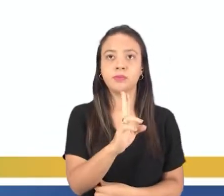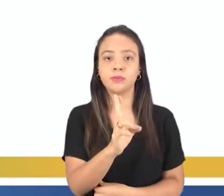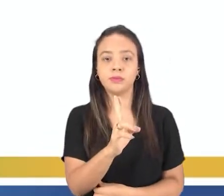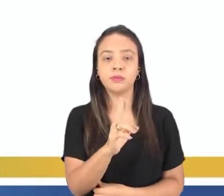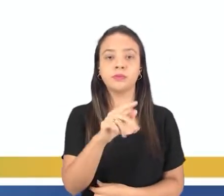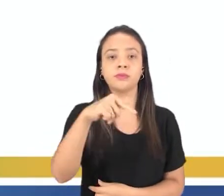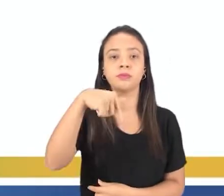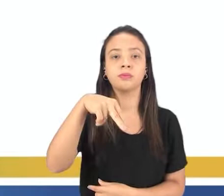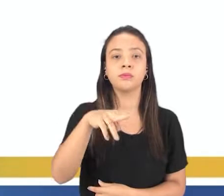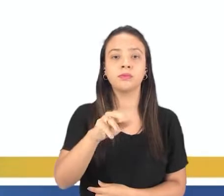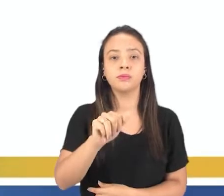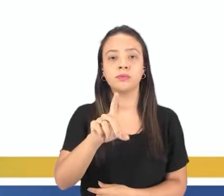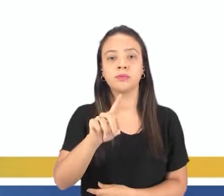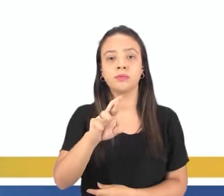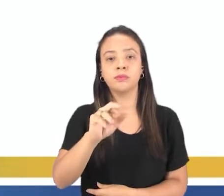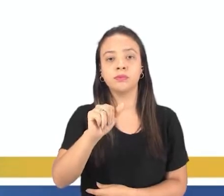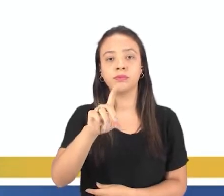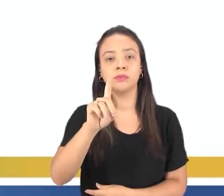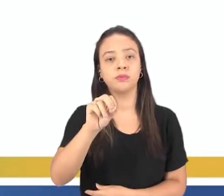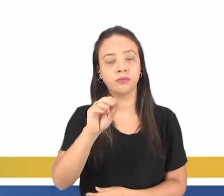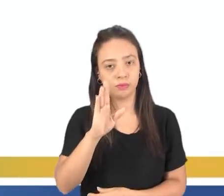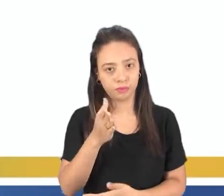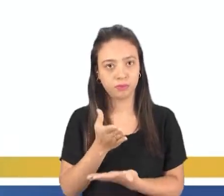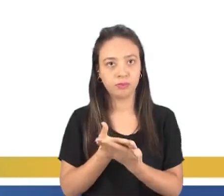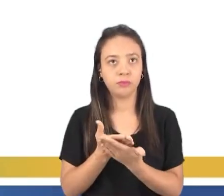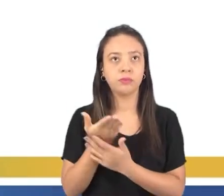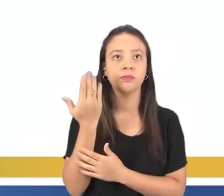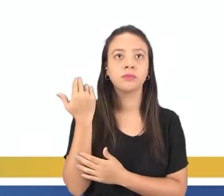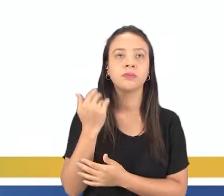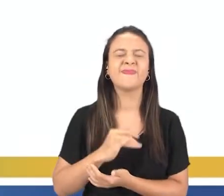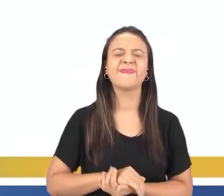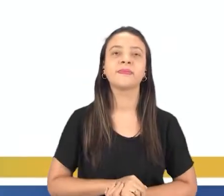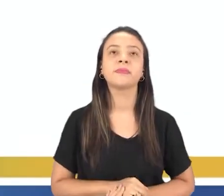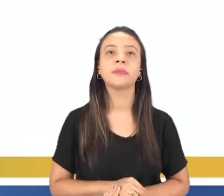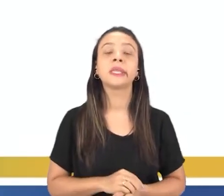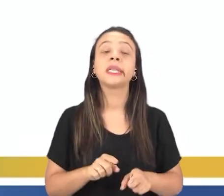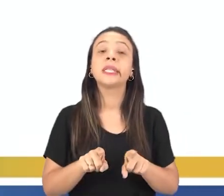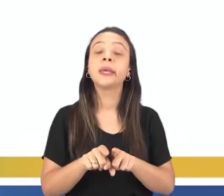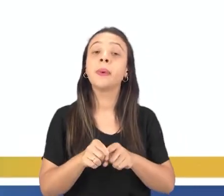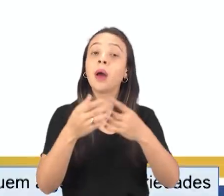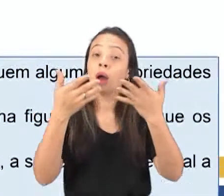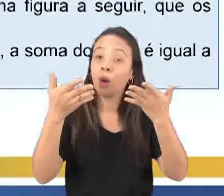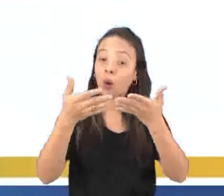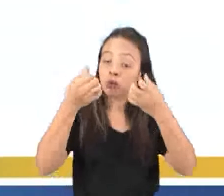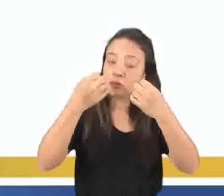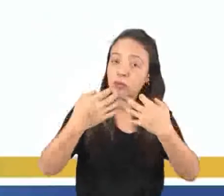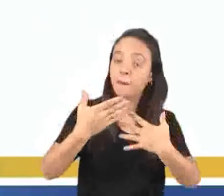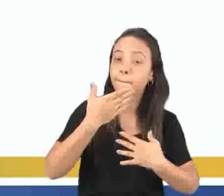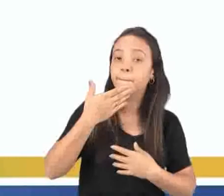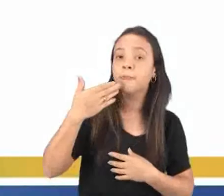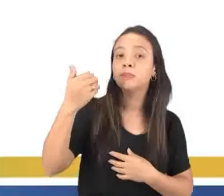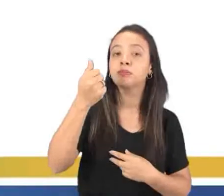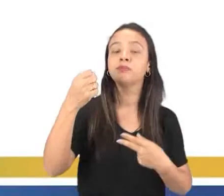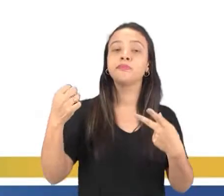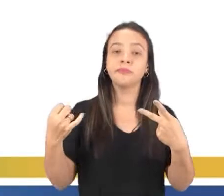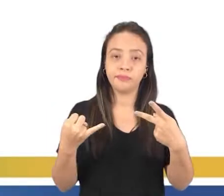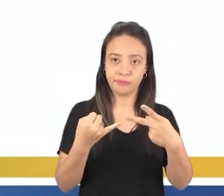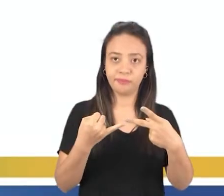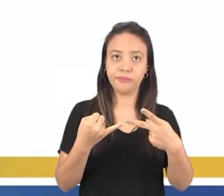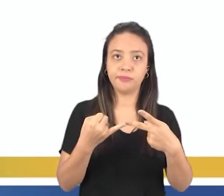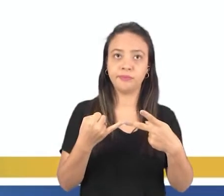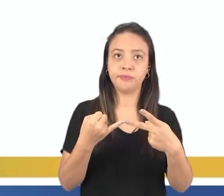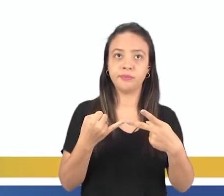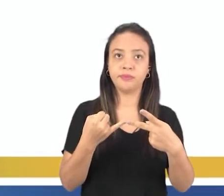de quadrado. Isso a gente falou lá na última aula. Muito bem. Então, nós vamos falar um pouquinho mais dos paralelogramos.